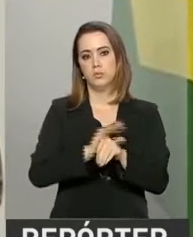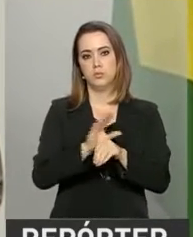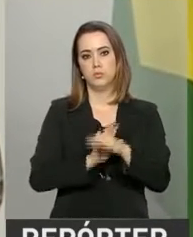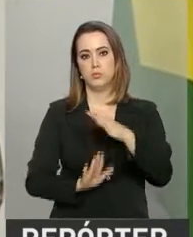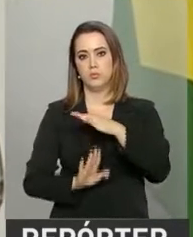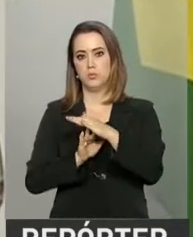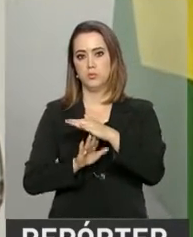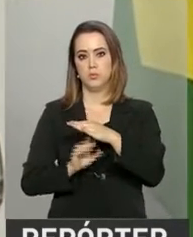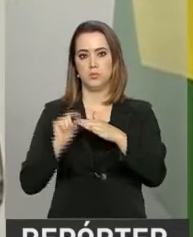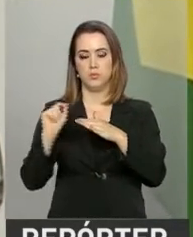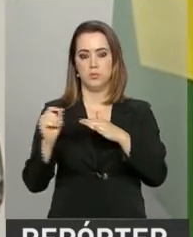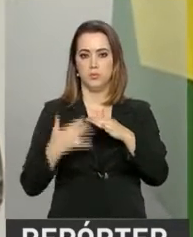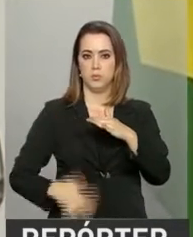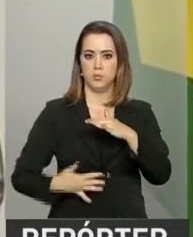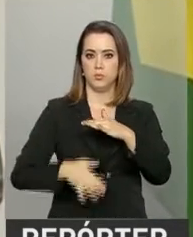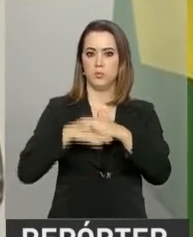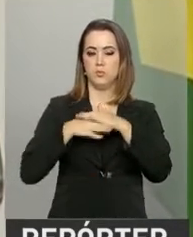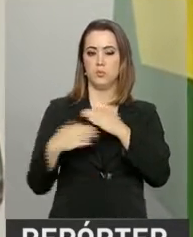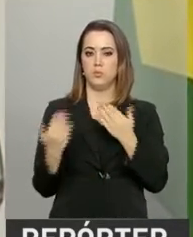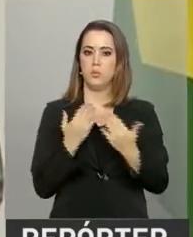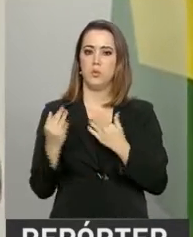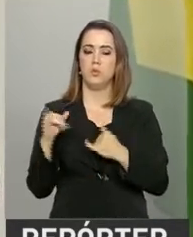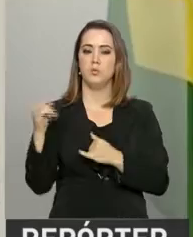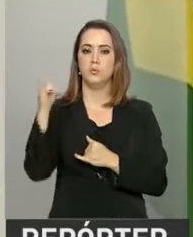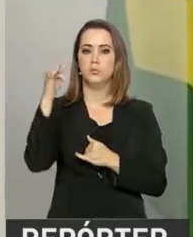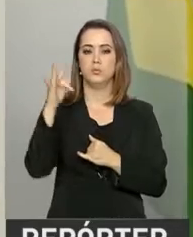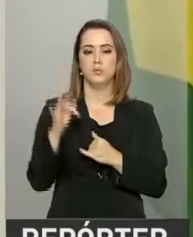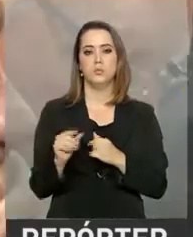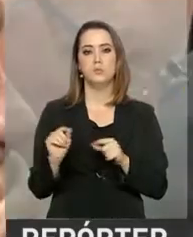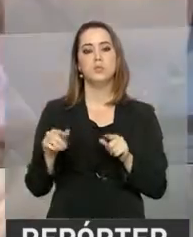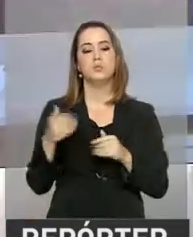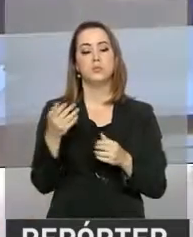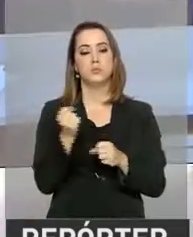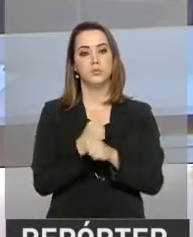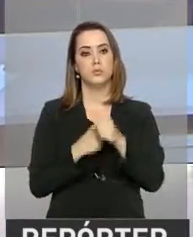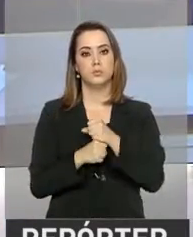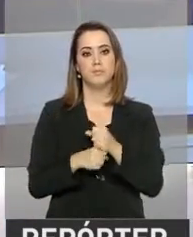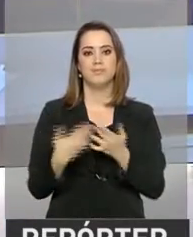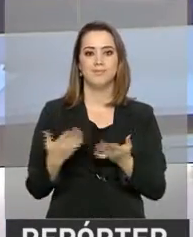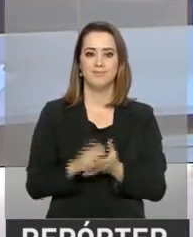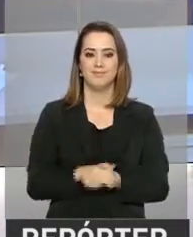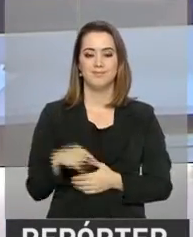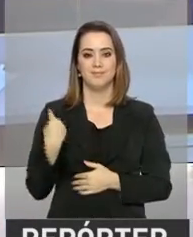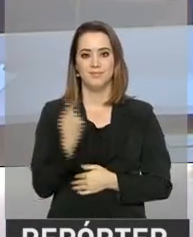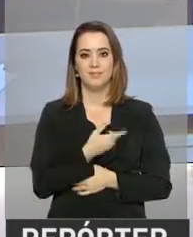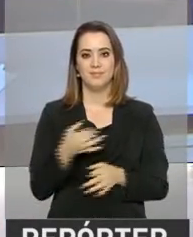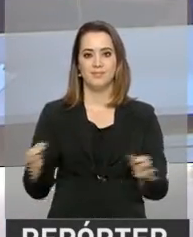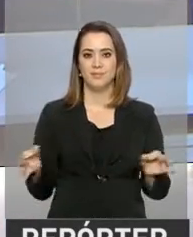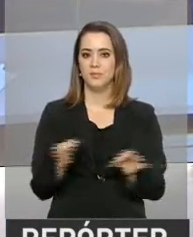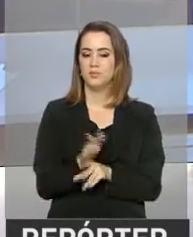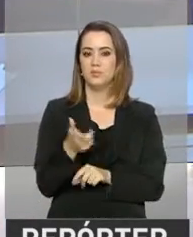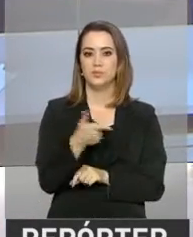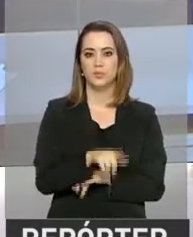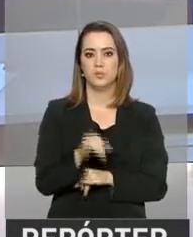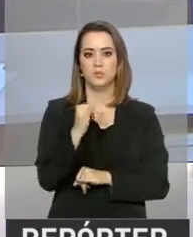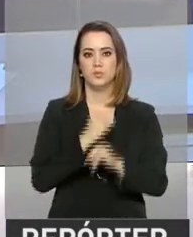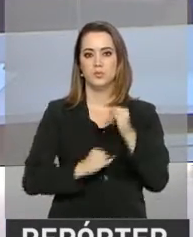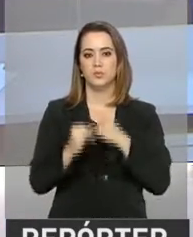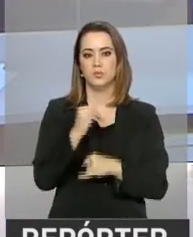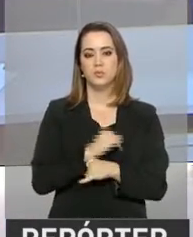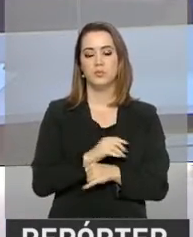crescimento dos gastos públicos à inflação do ano anterior. Bom, e nós ficamos por aqui, voltamos a qualquer momento